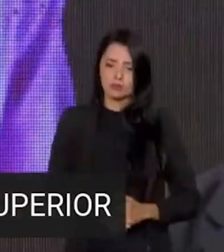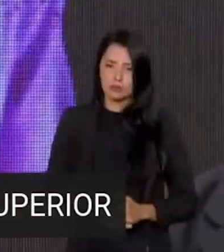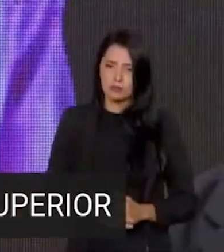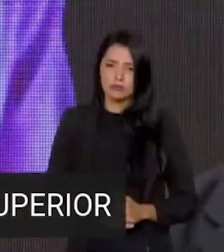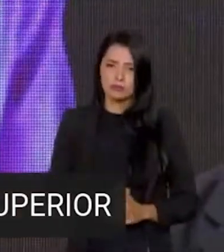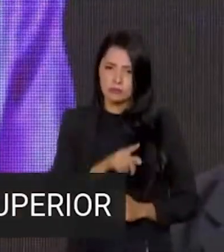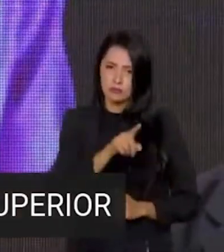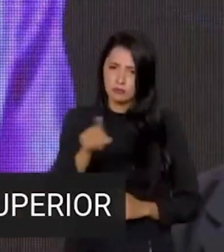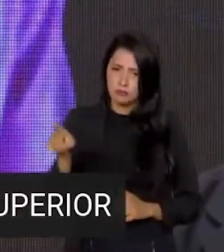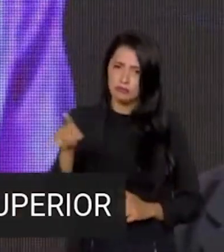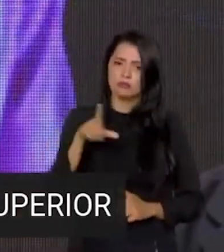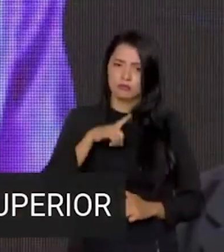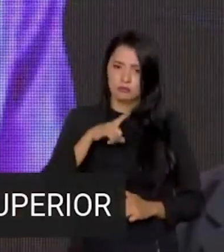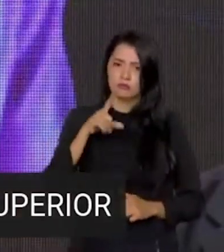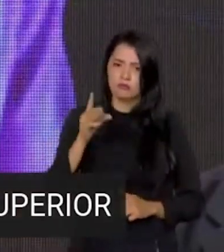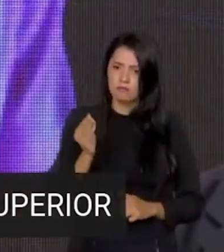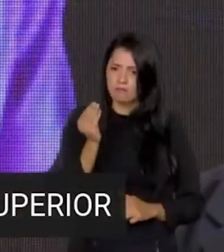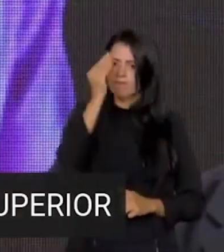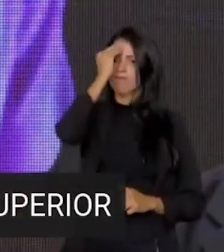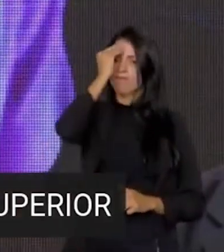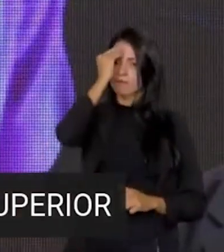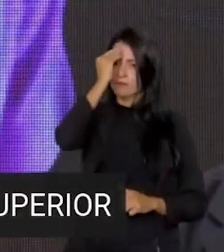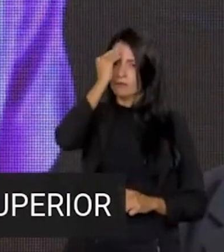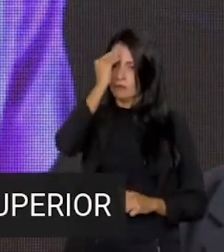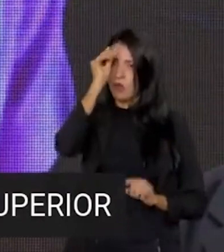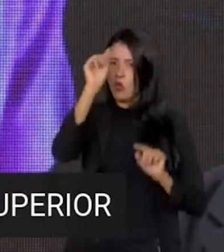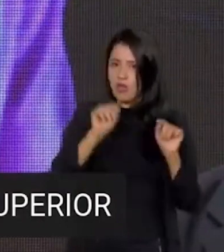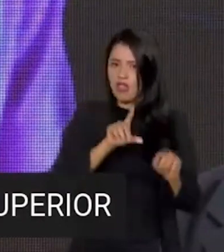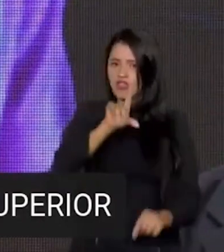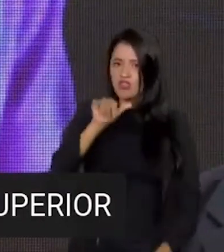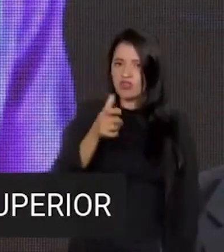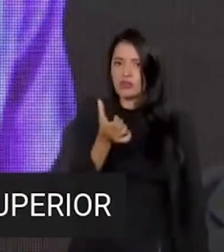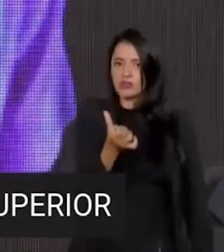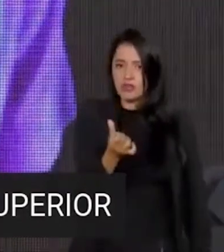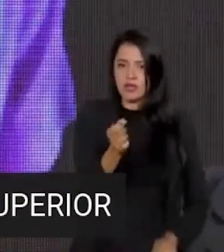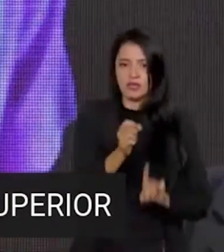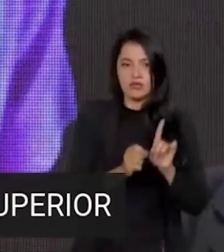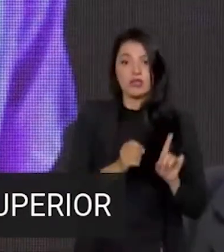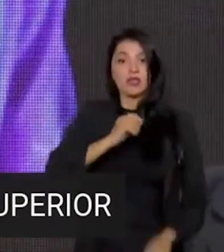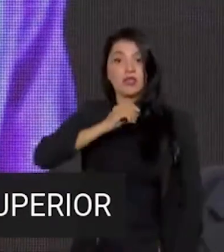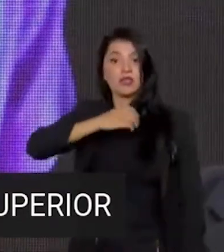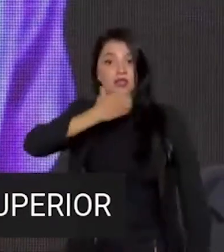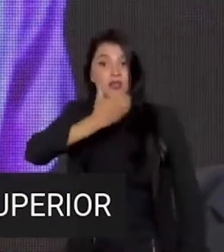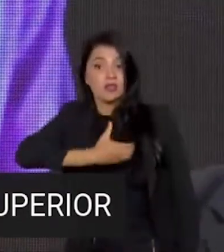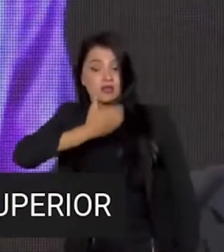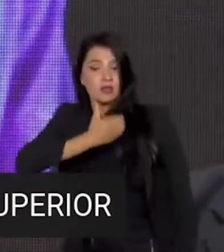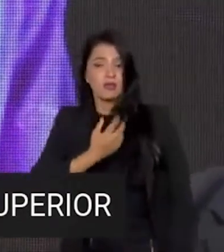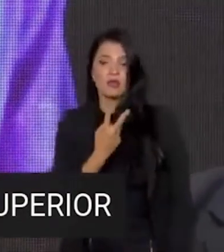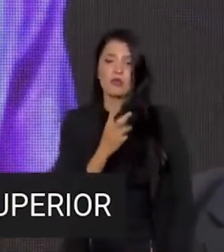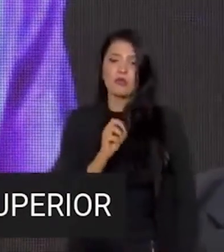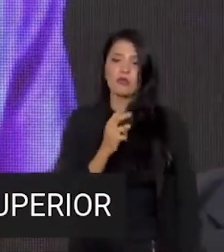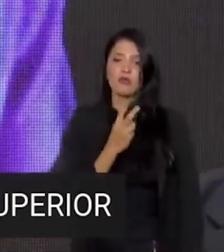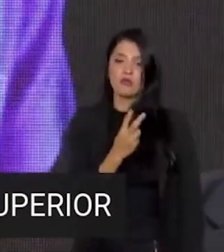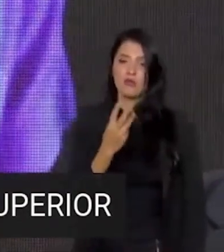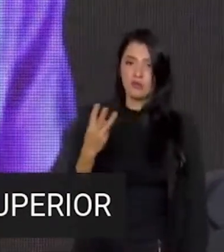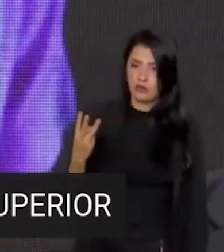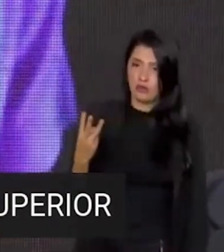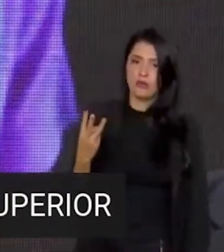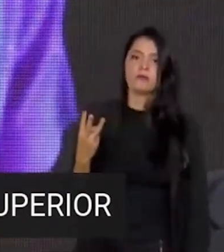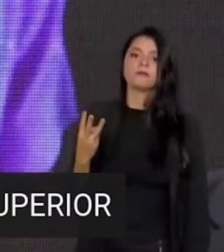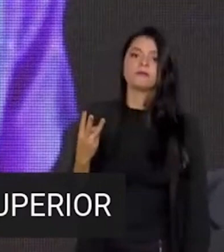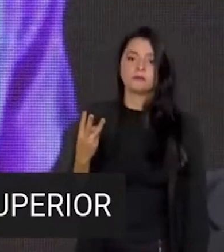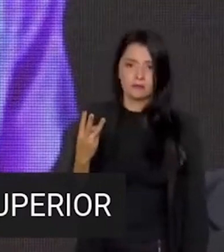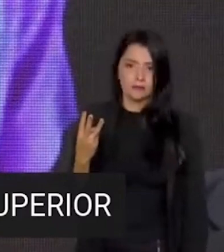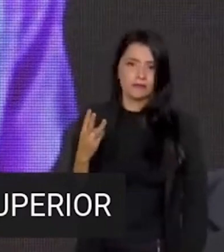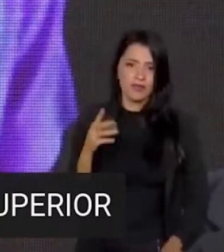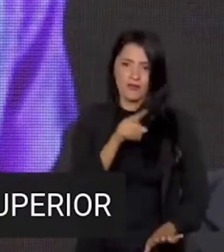eu queria que vocês guardassem na memória o dia 6 de dezembro de 2023.